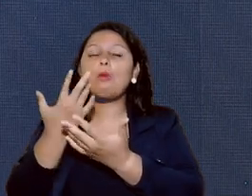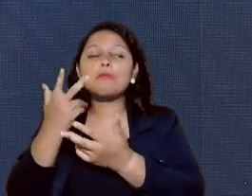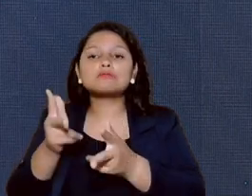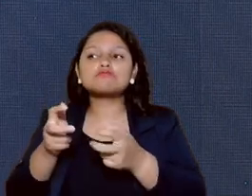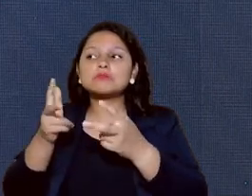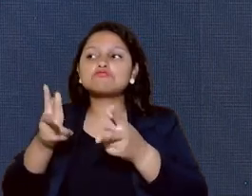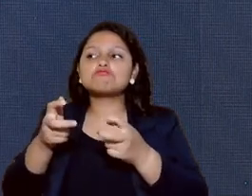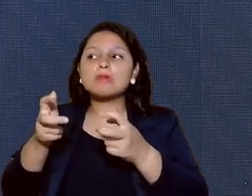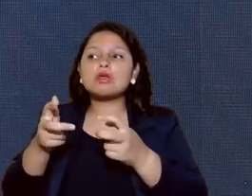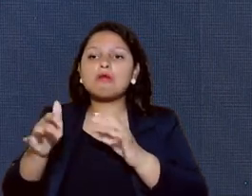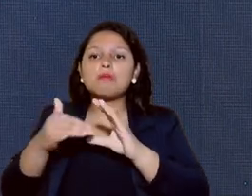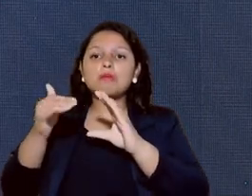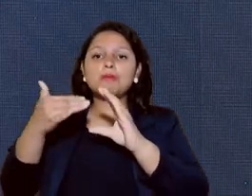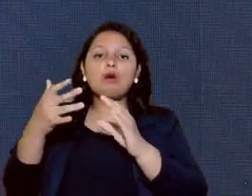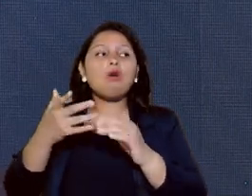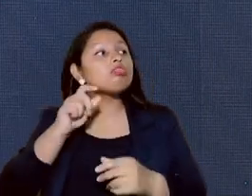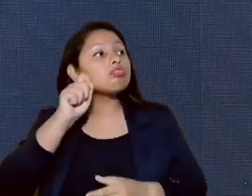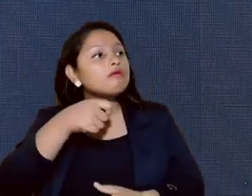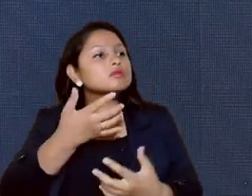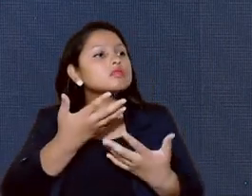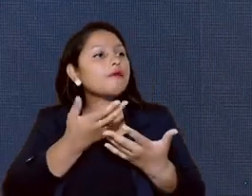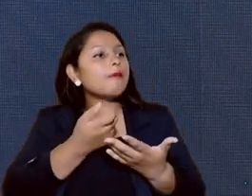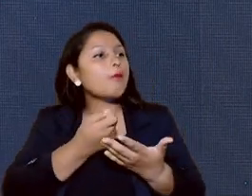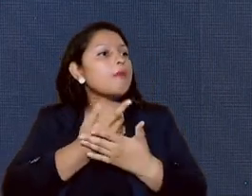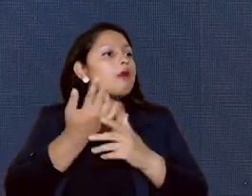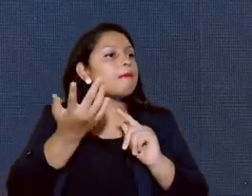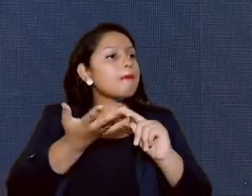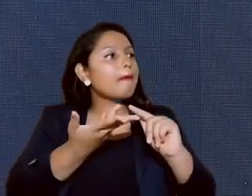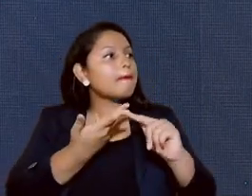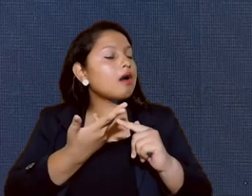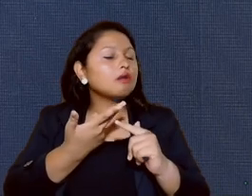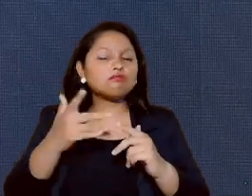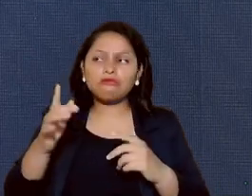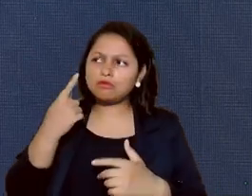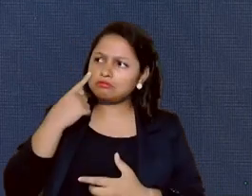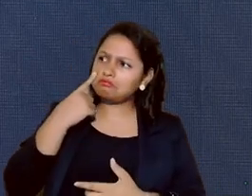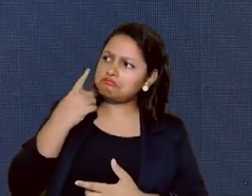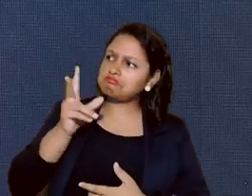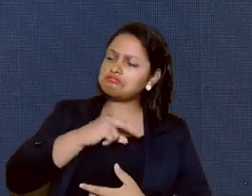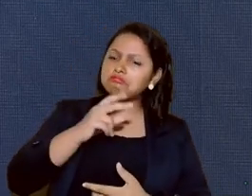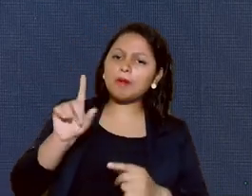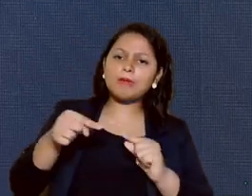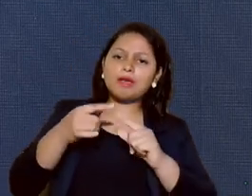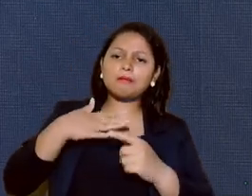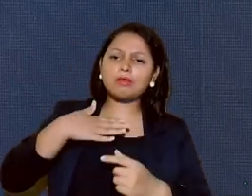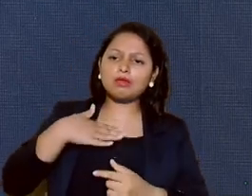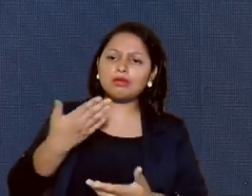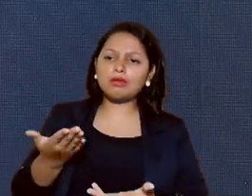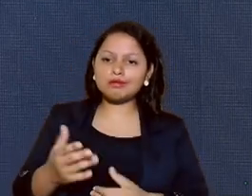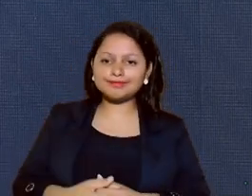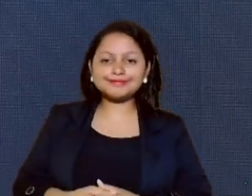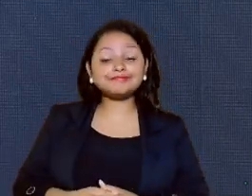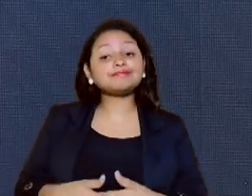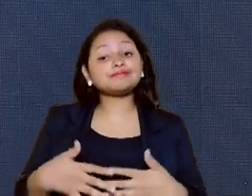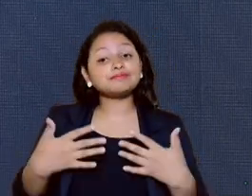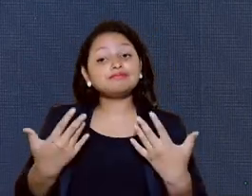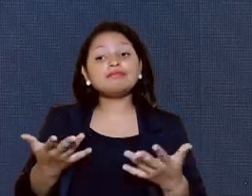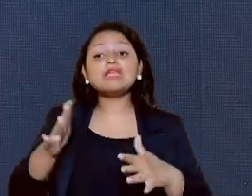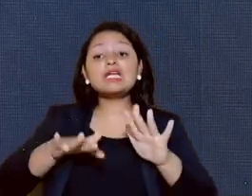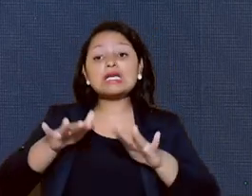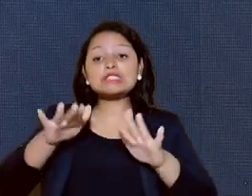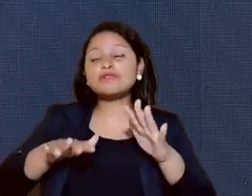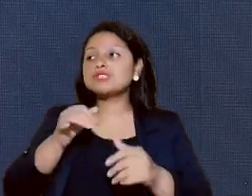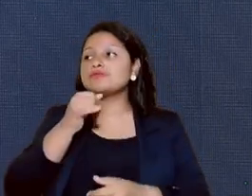produtos outras opções daquele produto porque não isso acontecer no mundo das Finanças você tá com com caixa parado porque não te oferecer uma boa opção de investimento